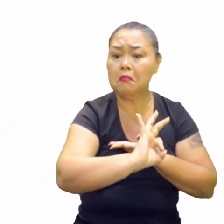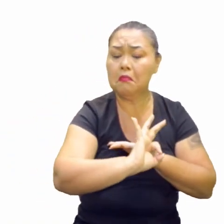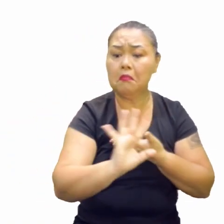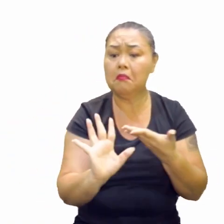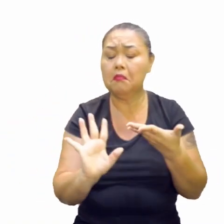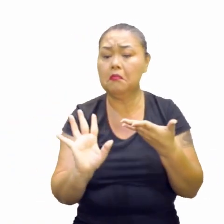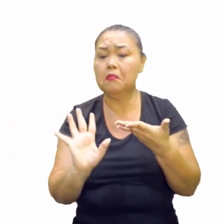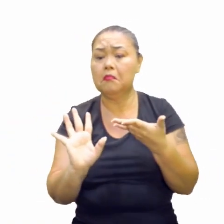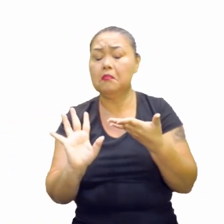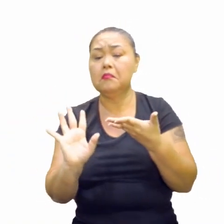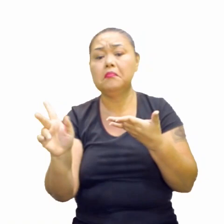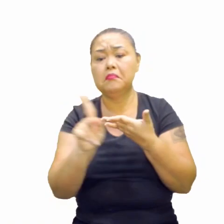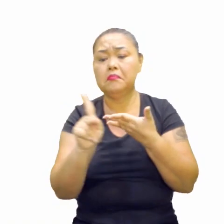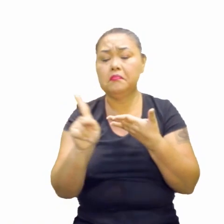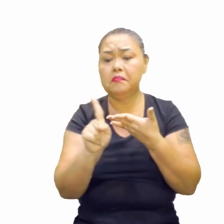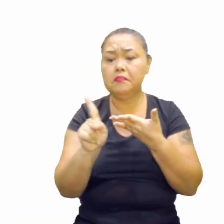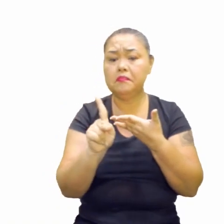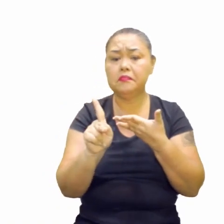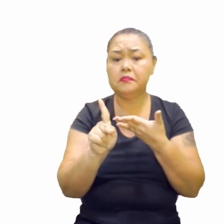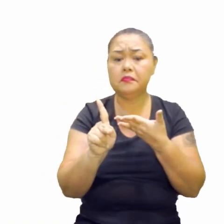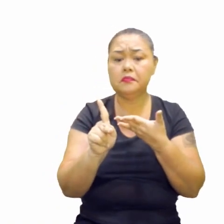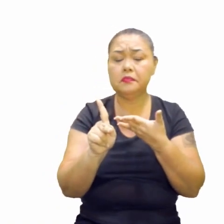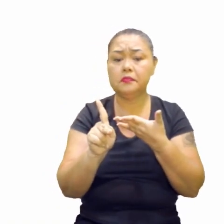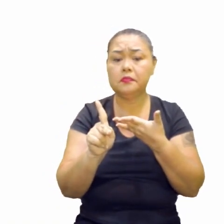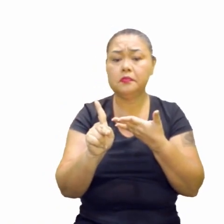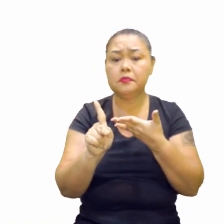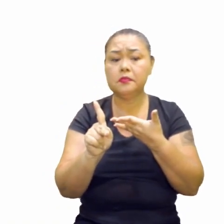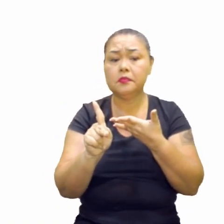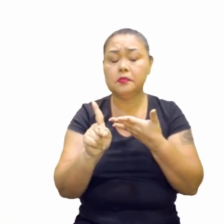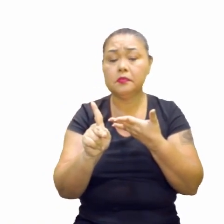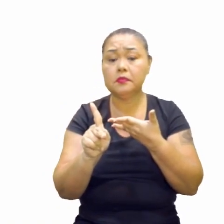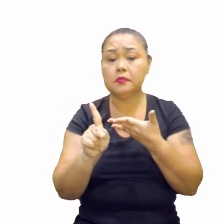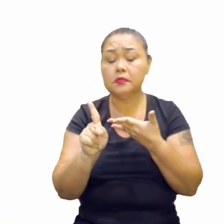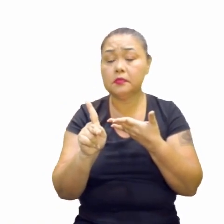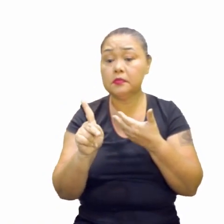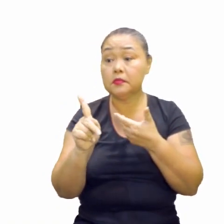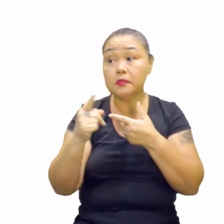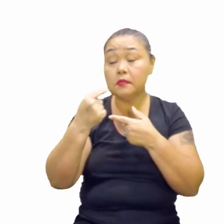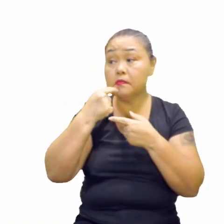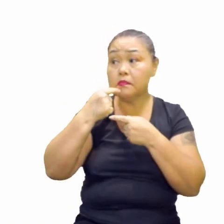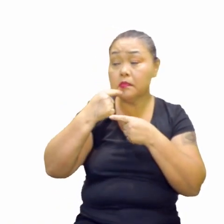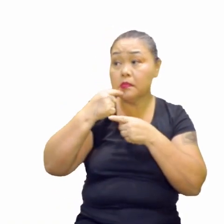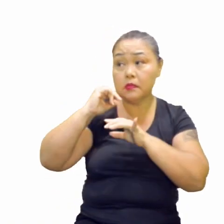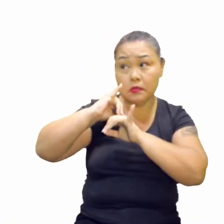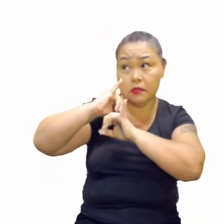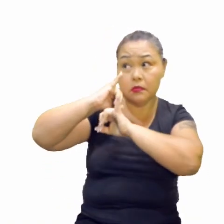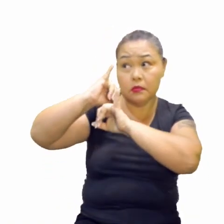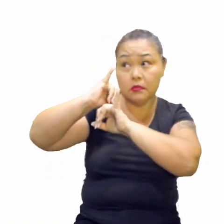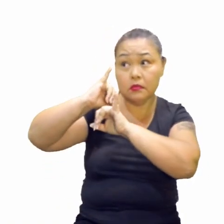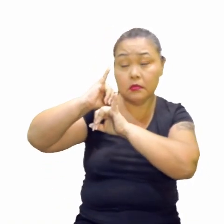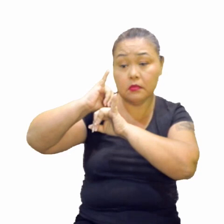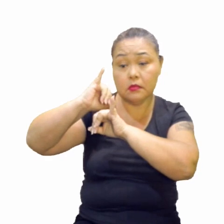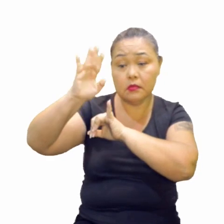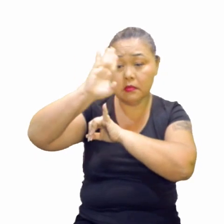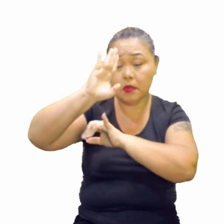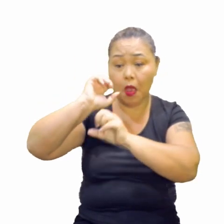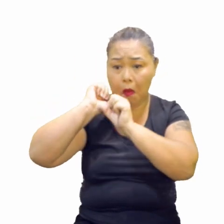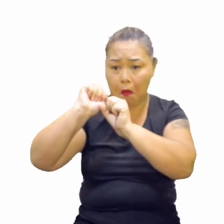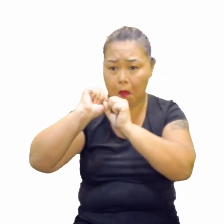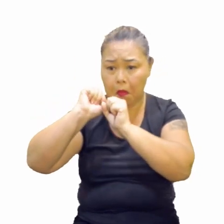professor, isso seria um prenúncio? O Brasil pode ficar em mais